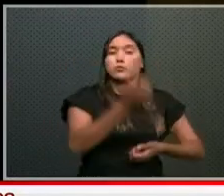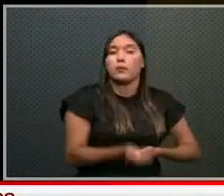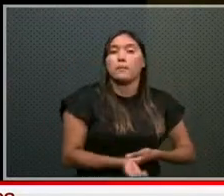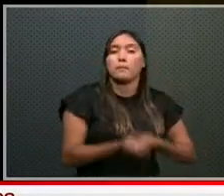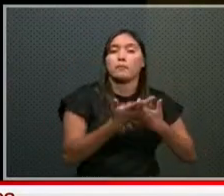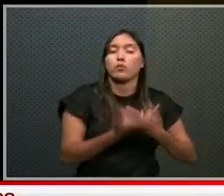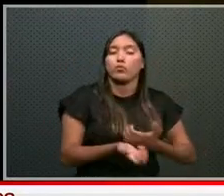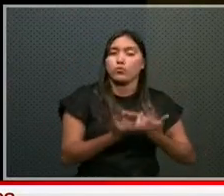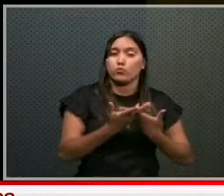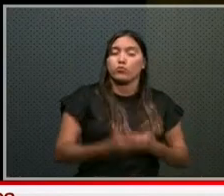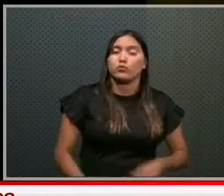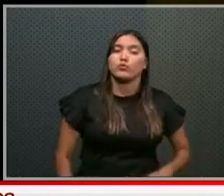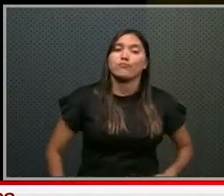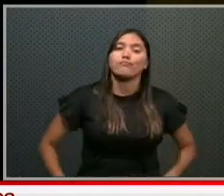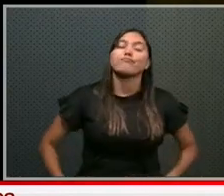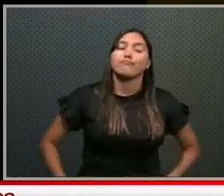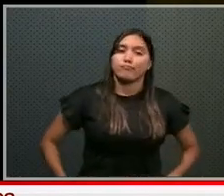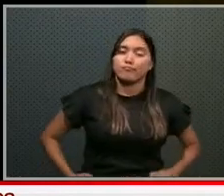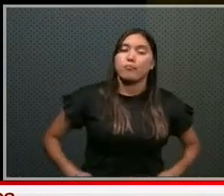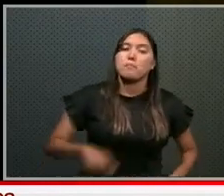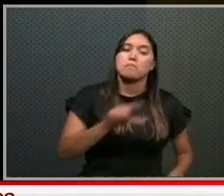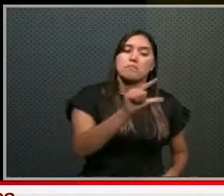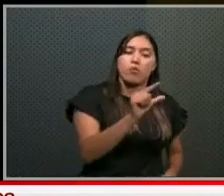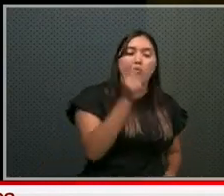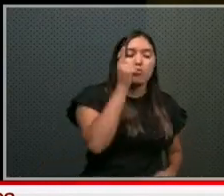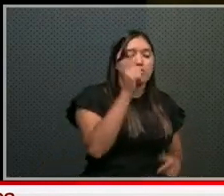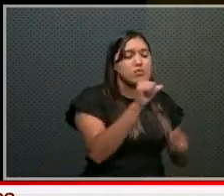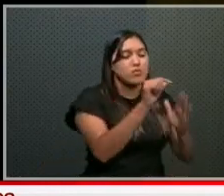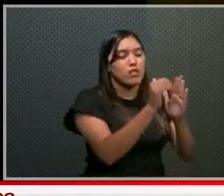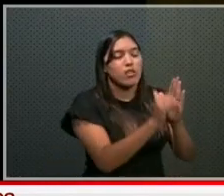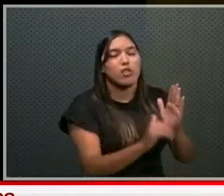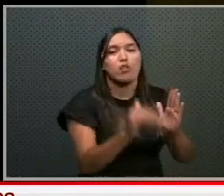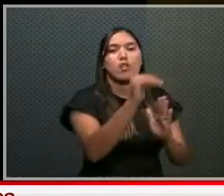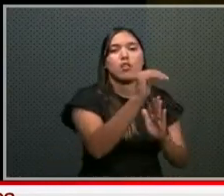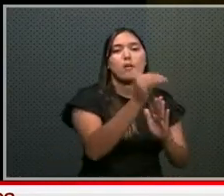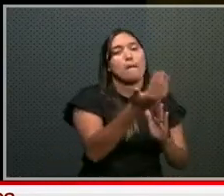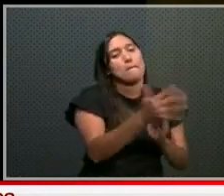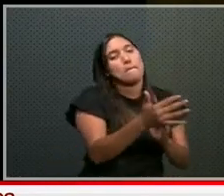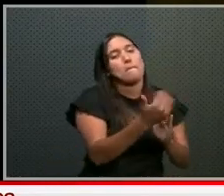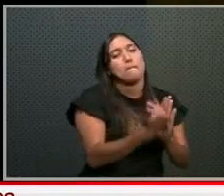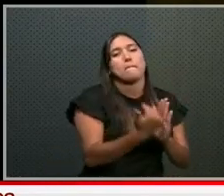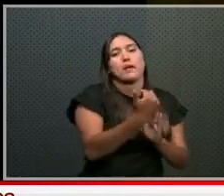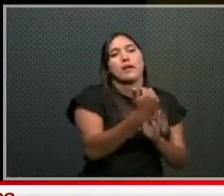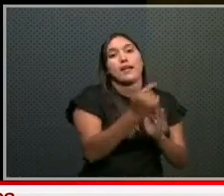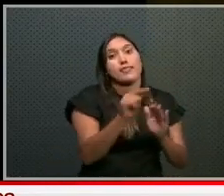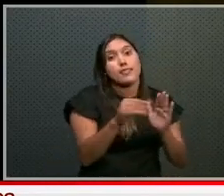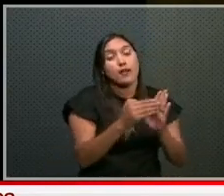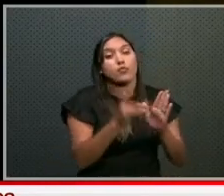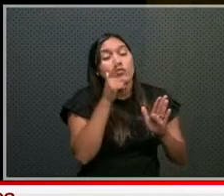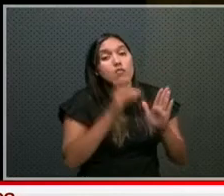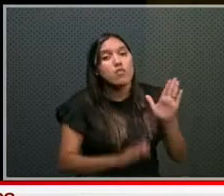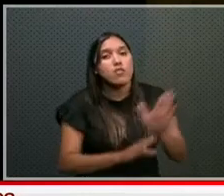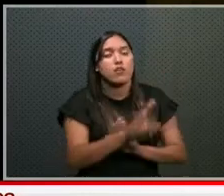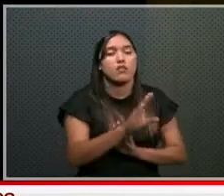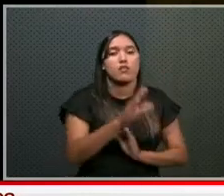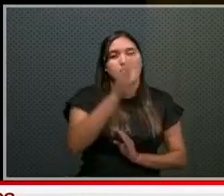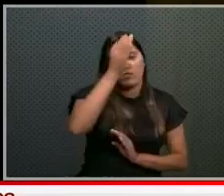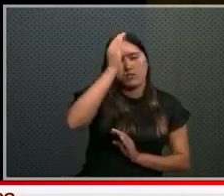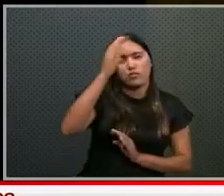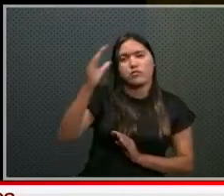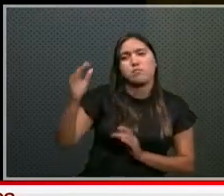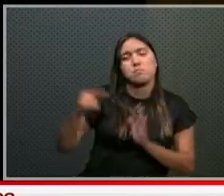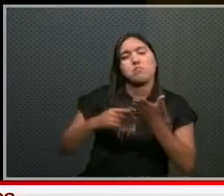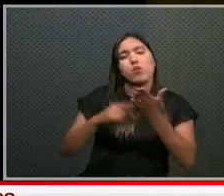baixíssima produtividade para produtividades pelo menos medianas a alta a ciência mostra ser isso